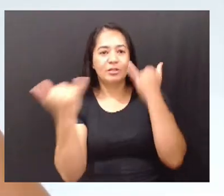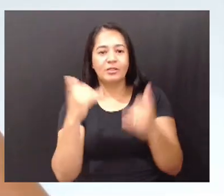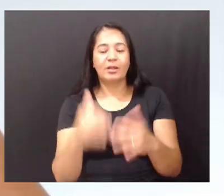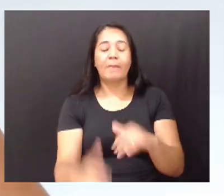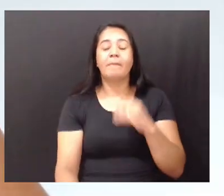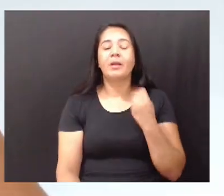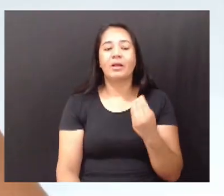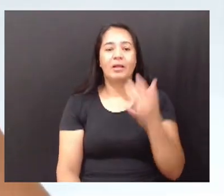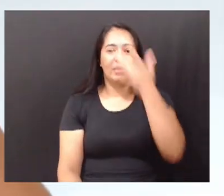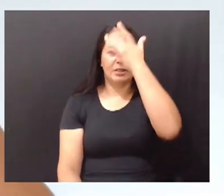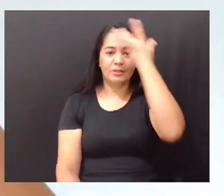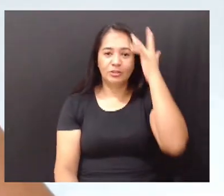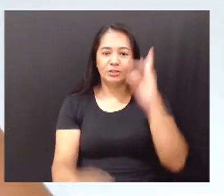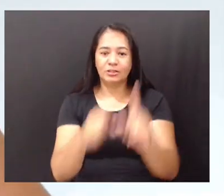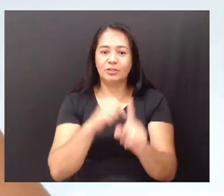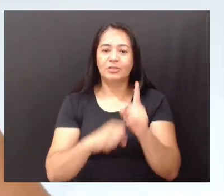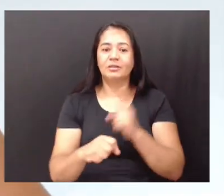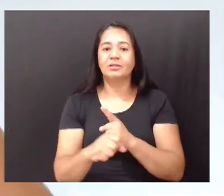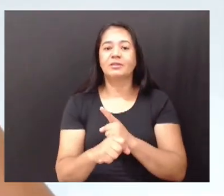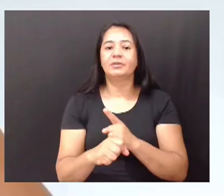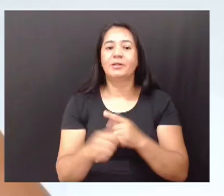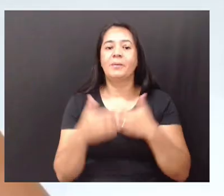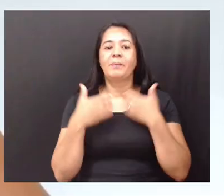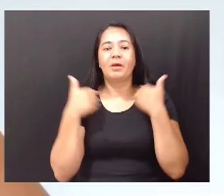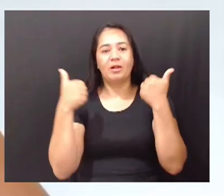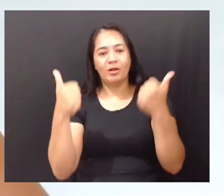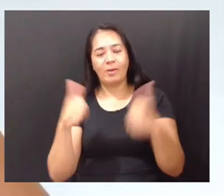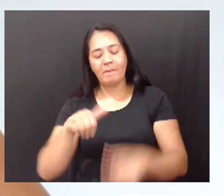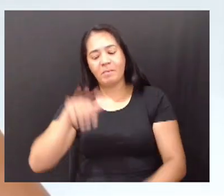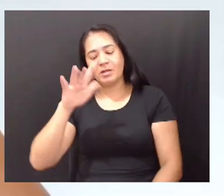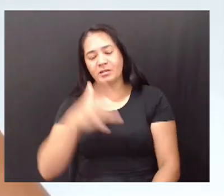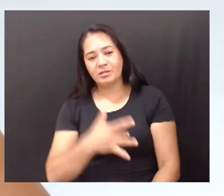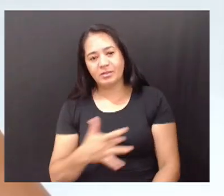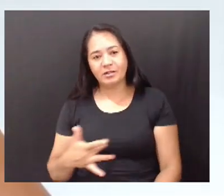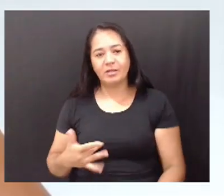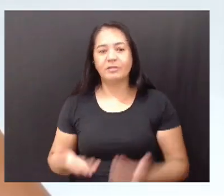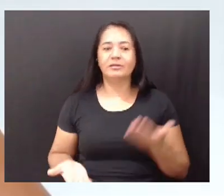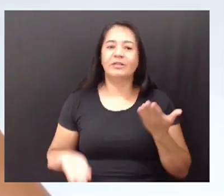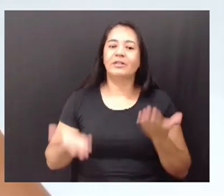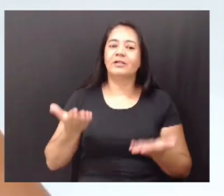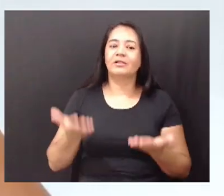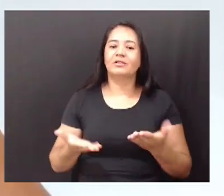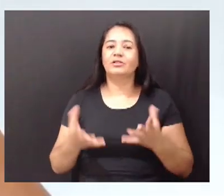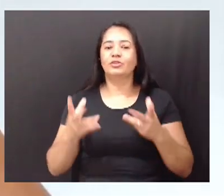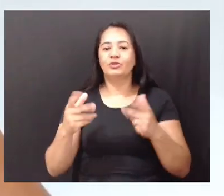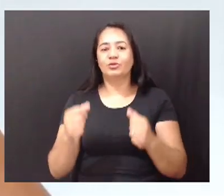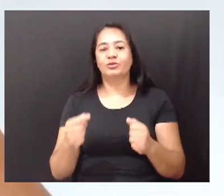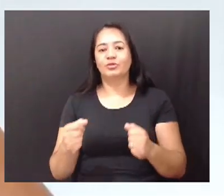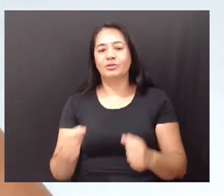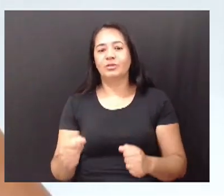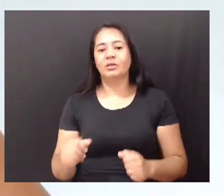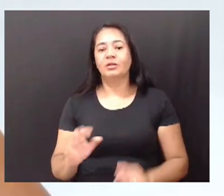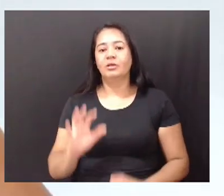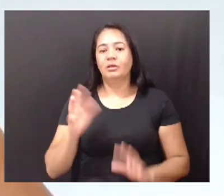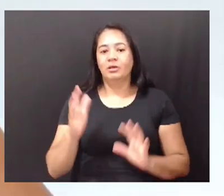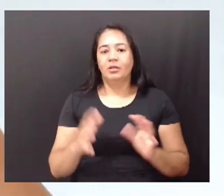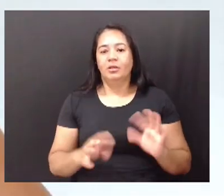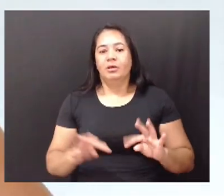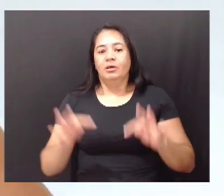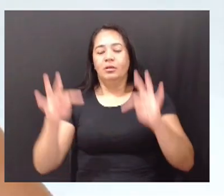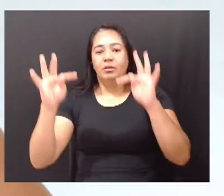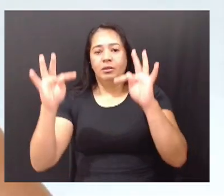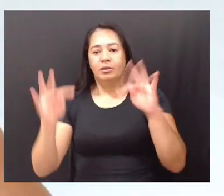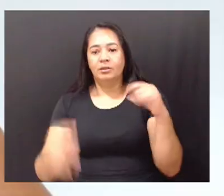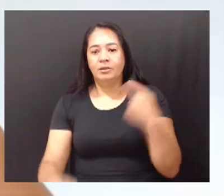sociedade seja, né, mais saudável, mais equilibrada, com tudo isso que está vindo aí para a gente com a tecnologia, que a gente realmente possa